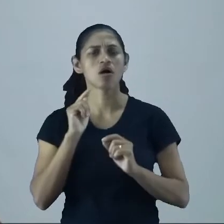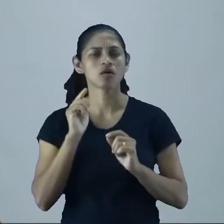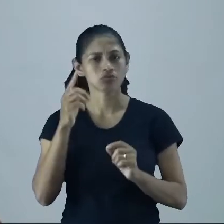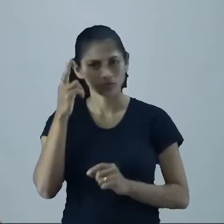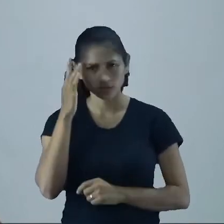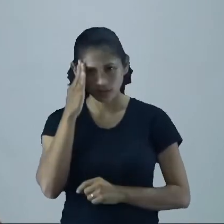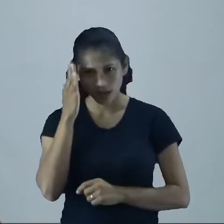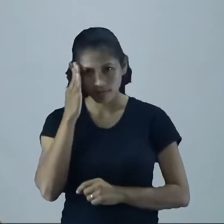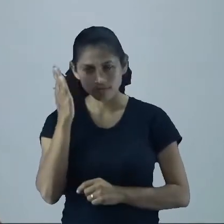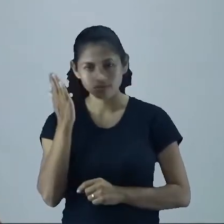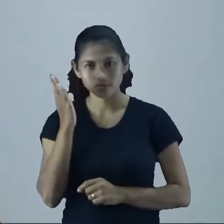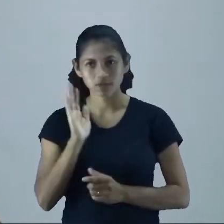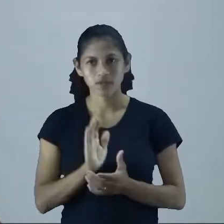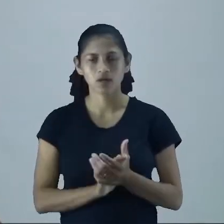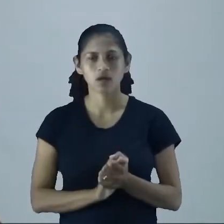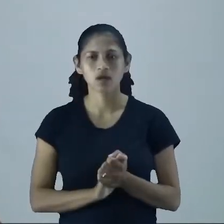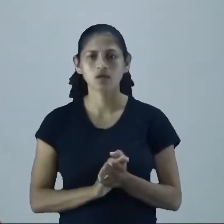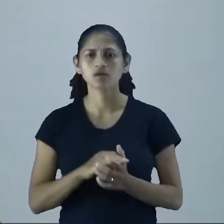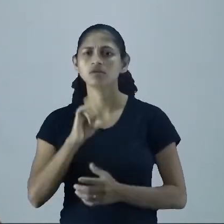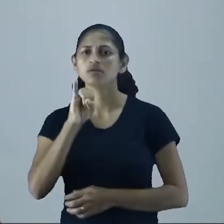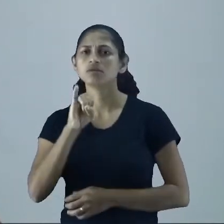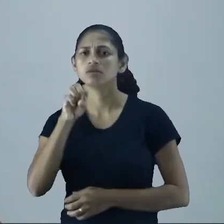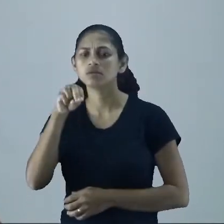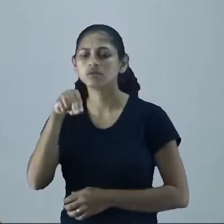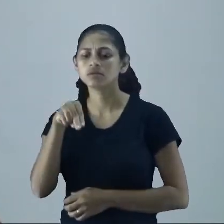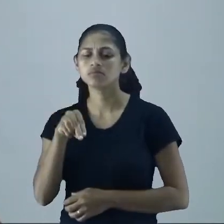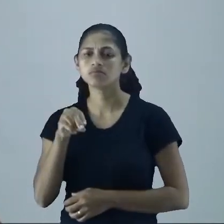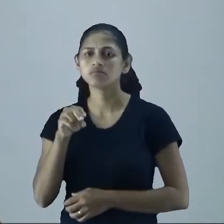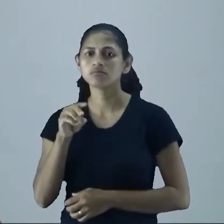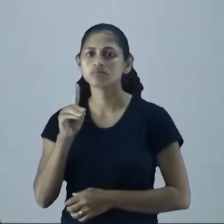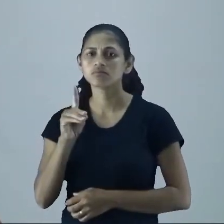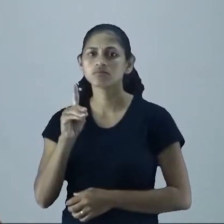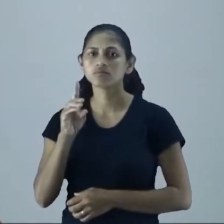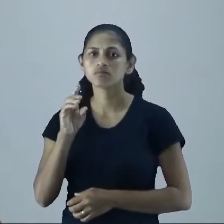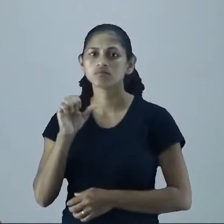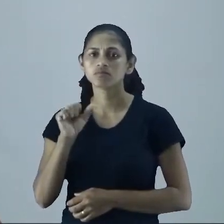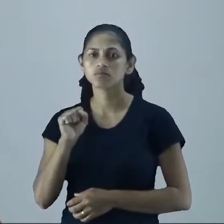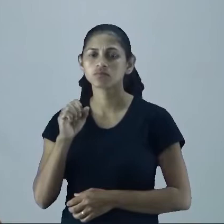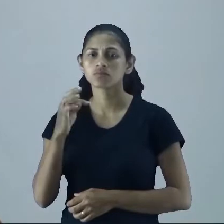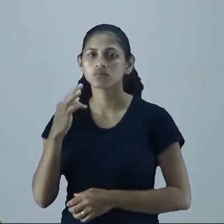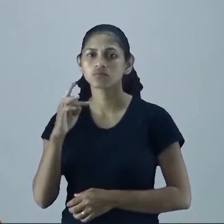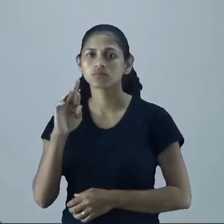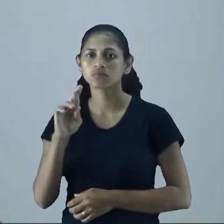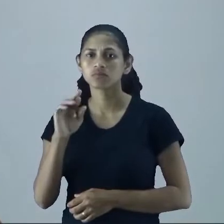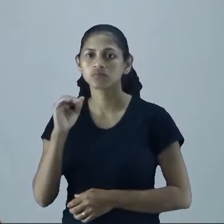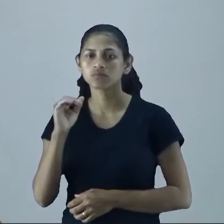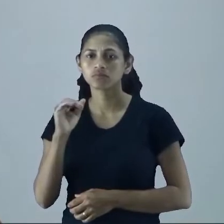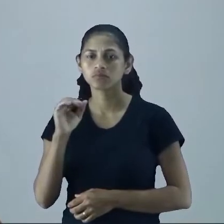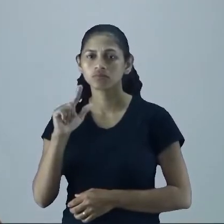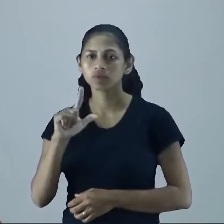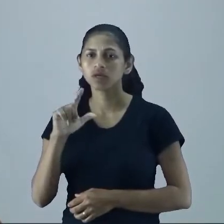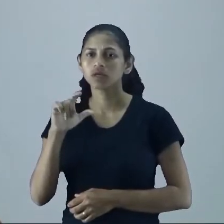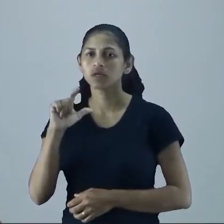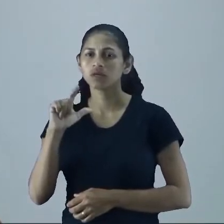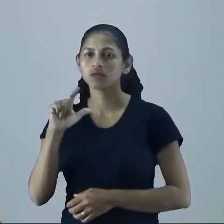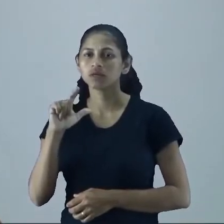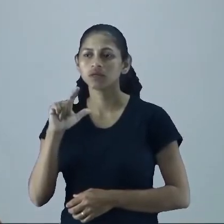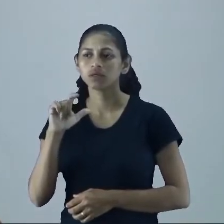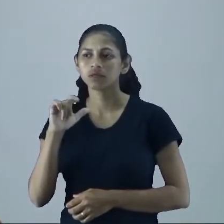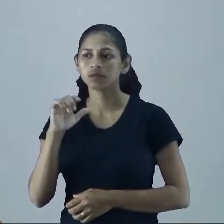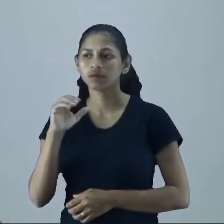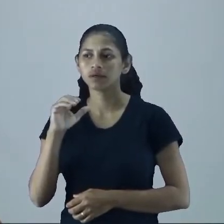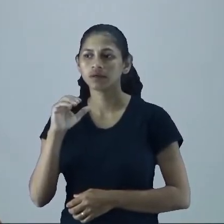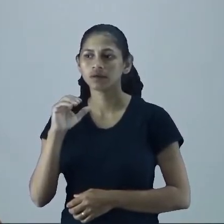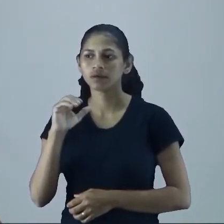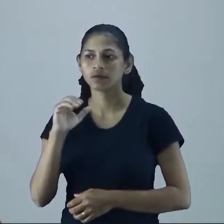indústria? Nessa aula nós vamos falar um pouco sobre o que é essa urbanização e um pouco sobre essa industrialização, o que tem a